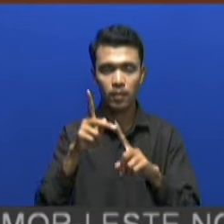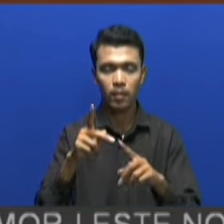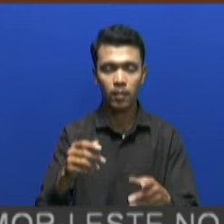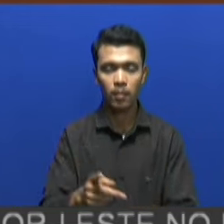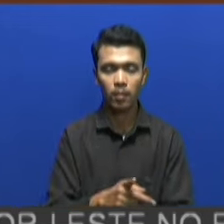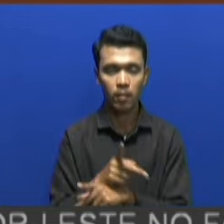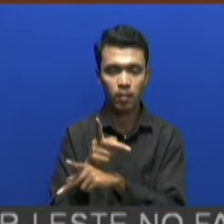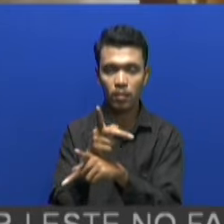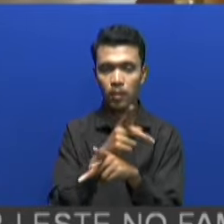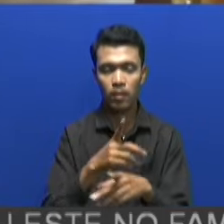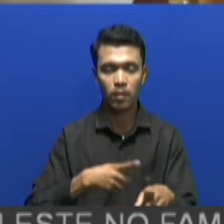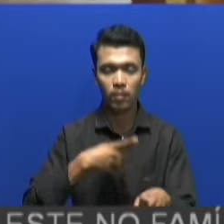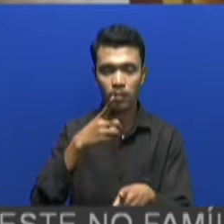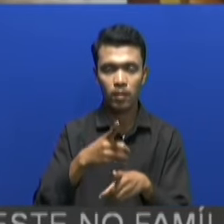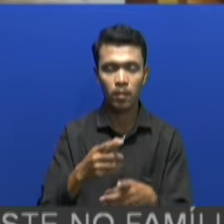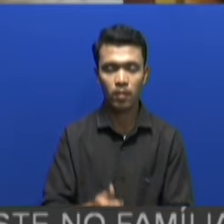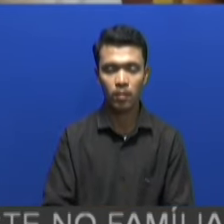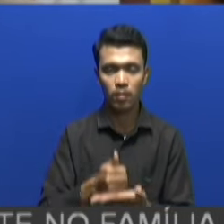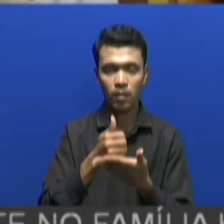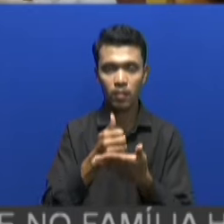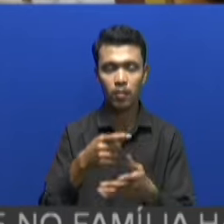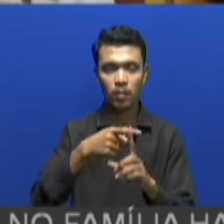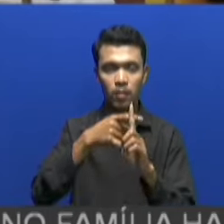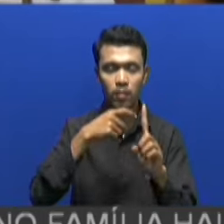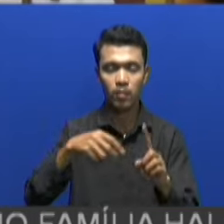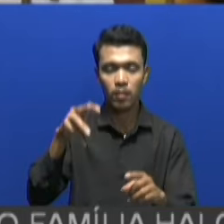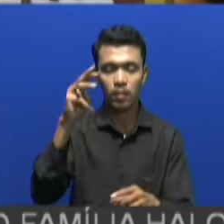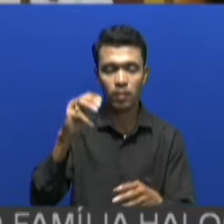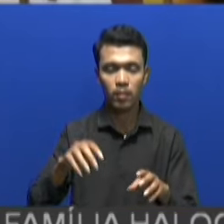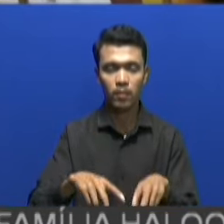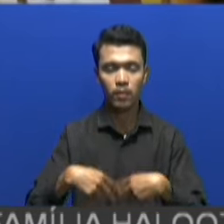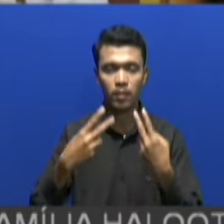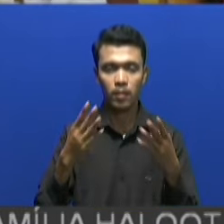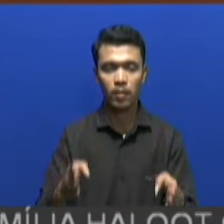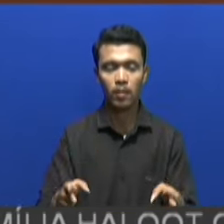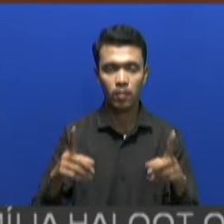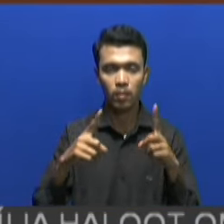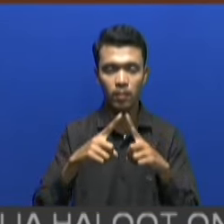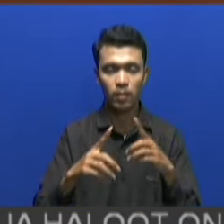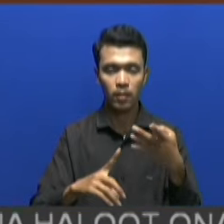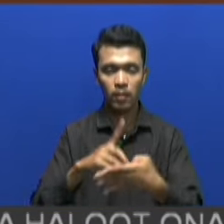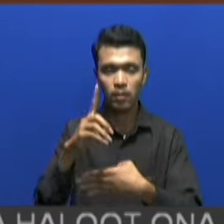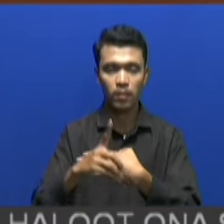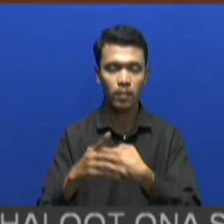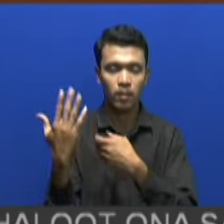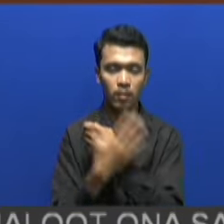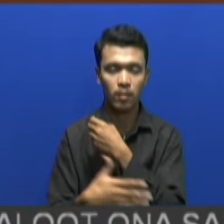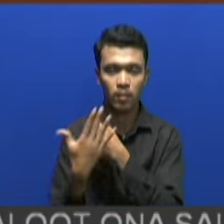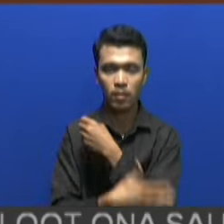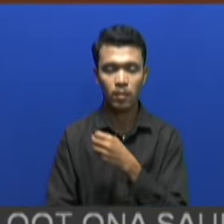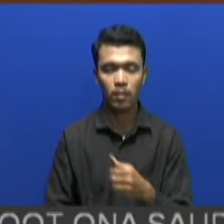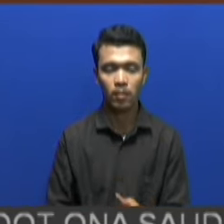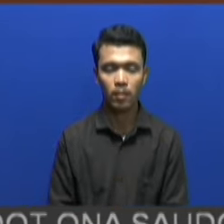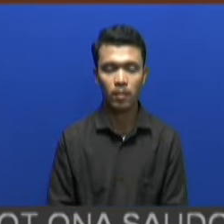onde assegura direito no contribuição dos combatentes para o desenvolvimento da nação. La belle la con